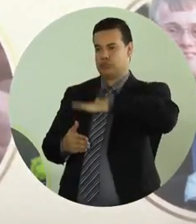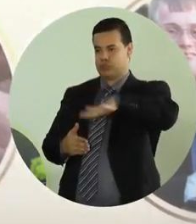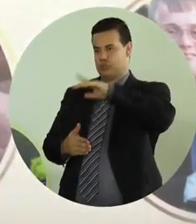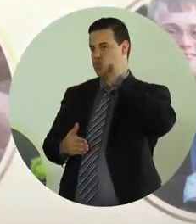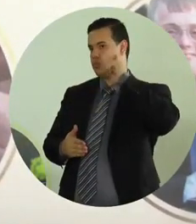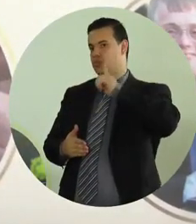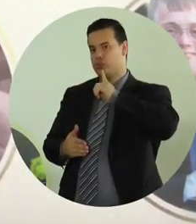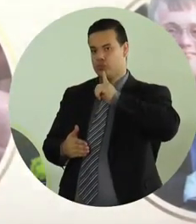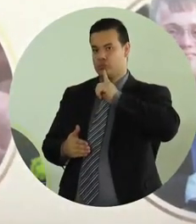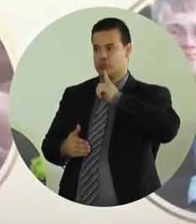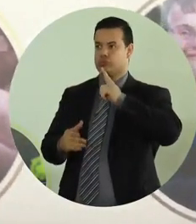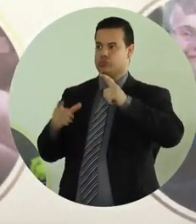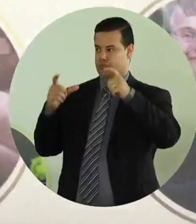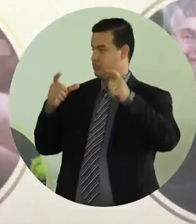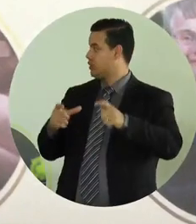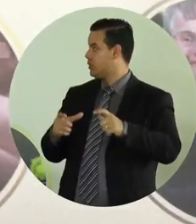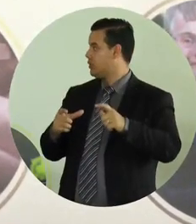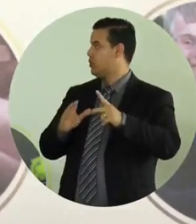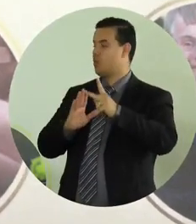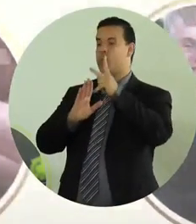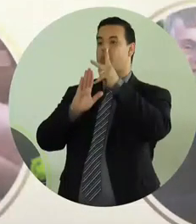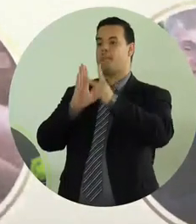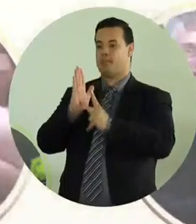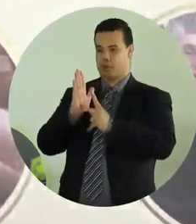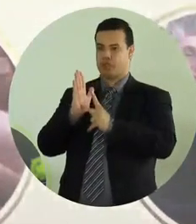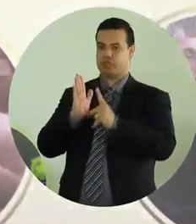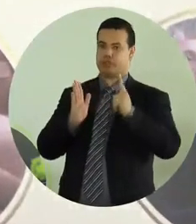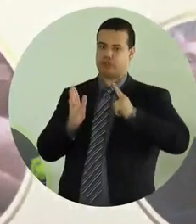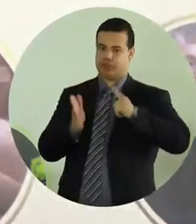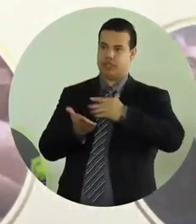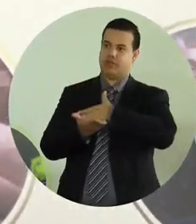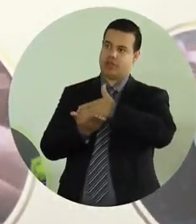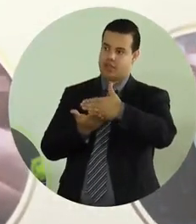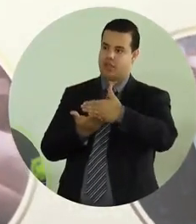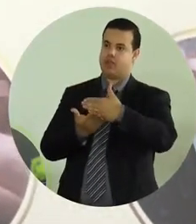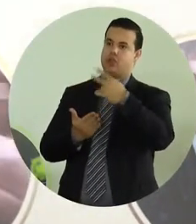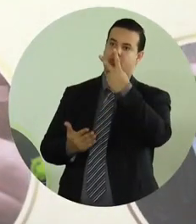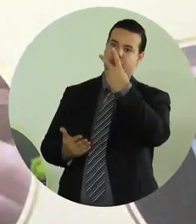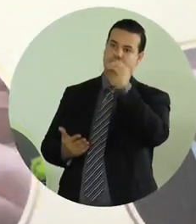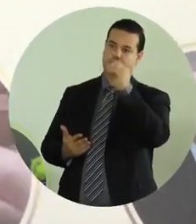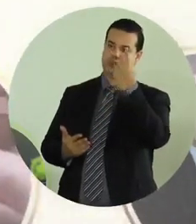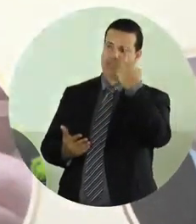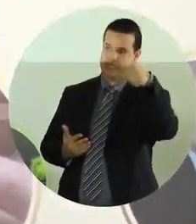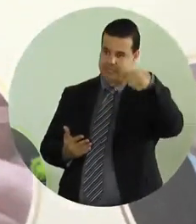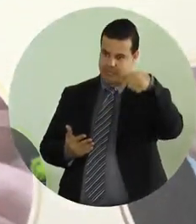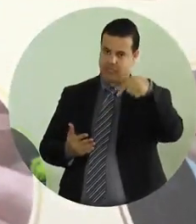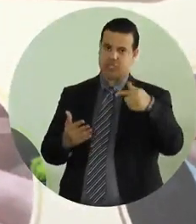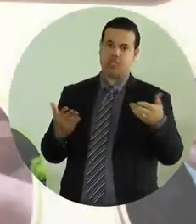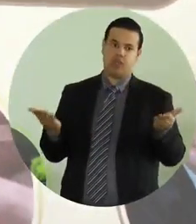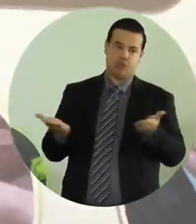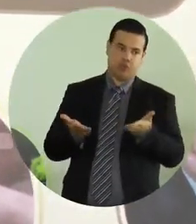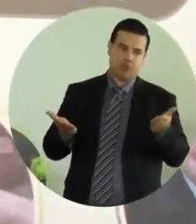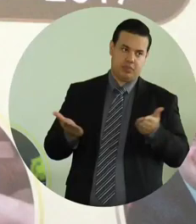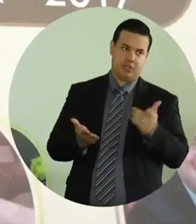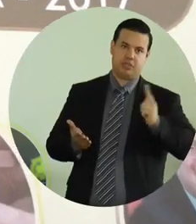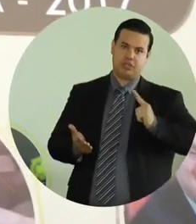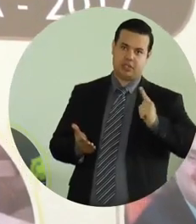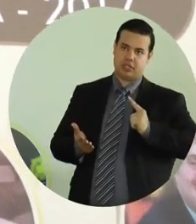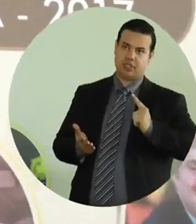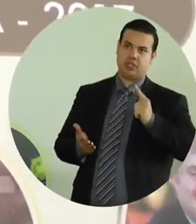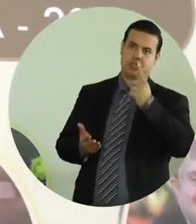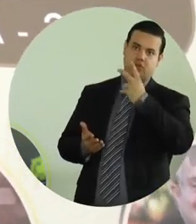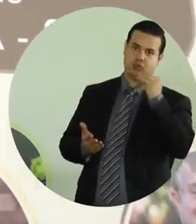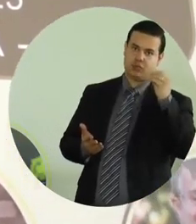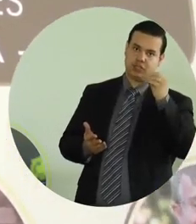ambientes CIT. O projeto teve início em abril de 2017 e até o momento já tem 200 palavras